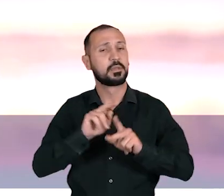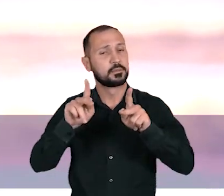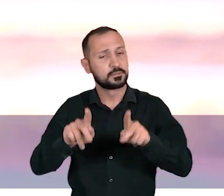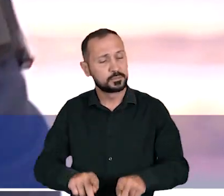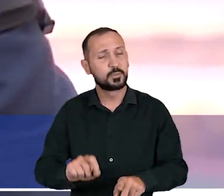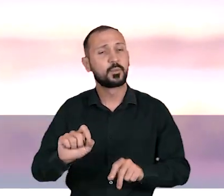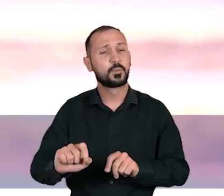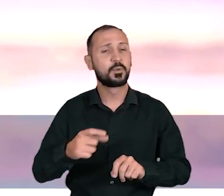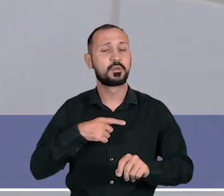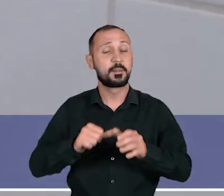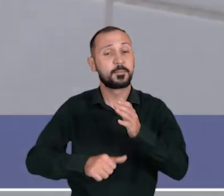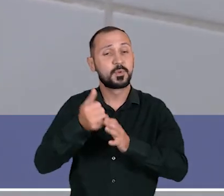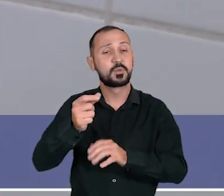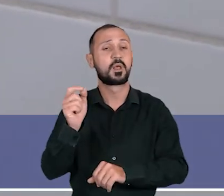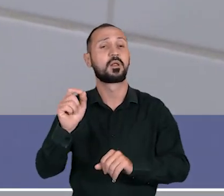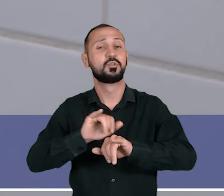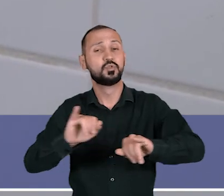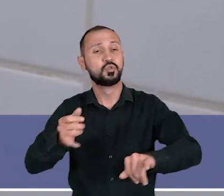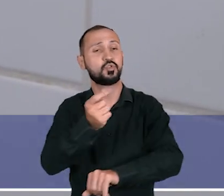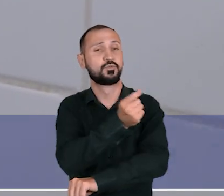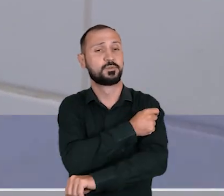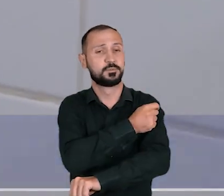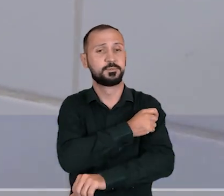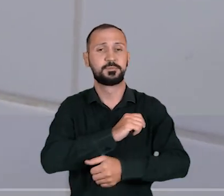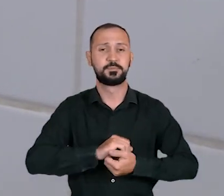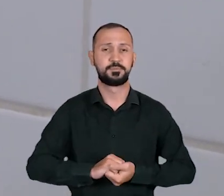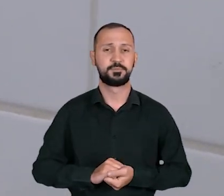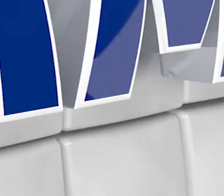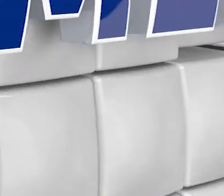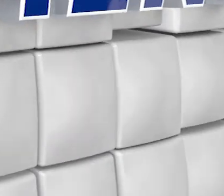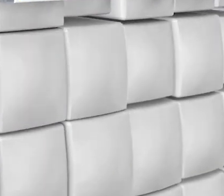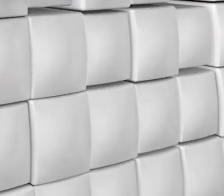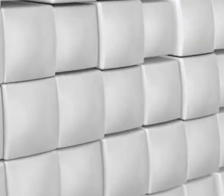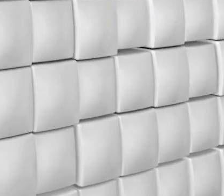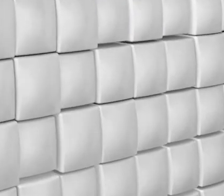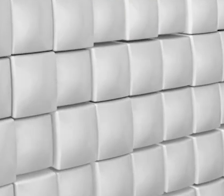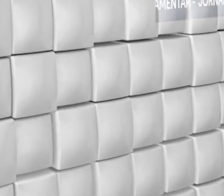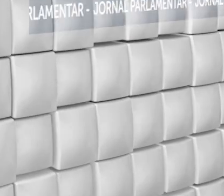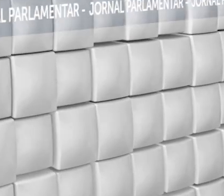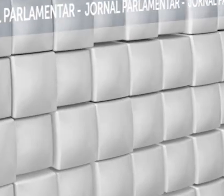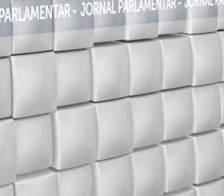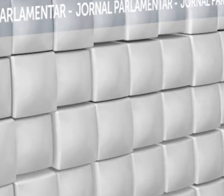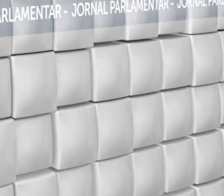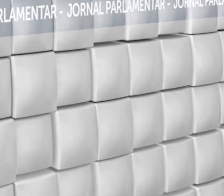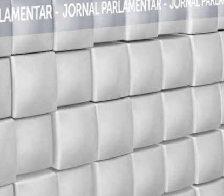de segurança terem prioridade em campanhas de vacinação.